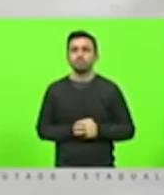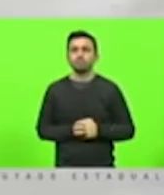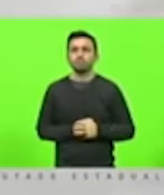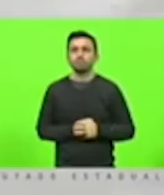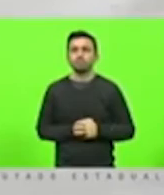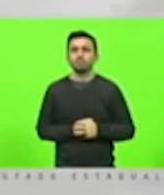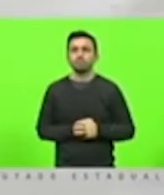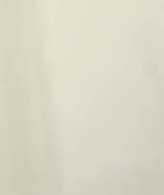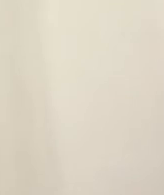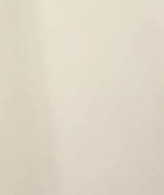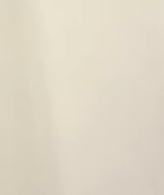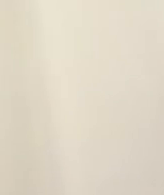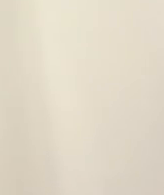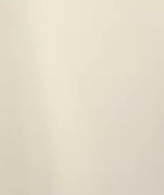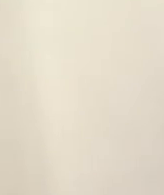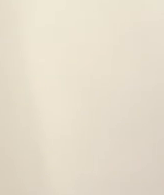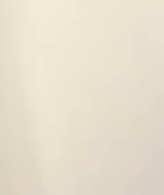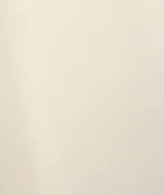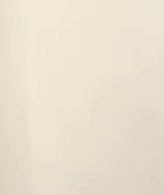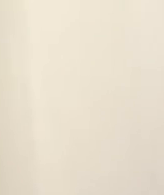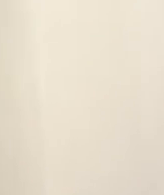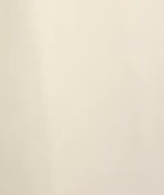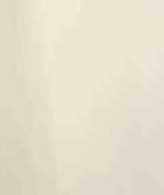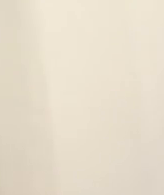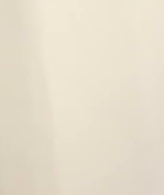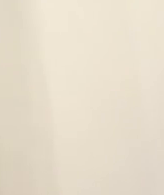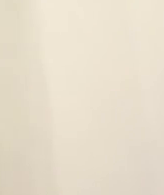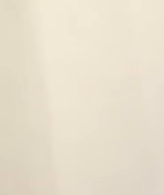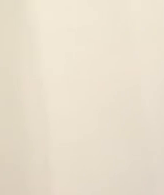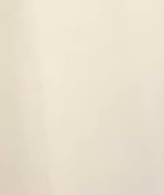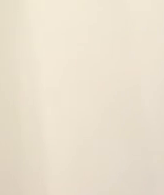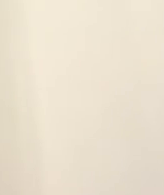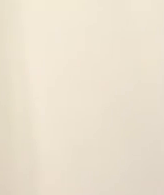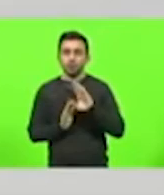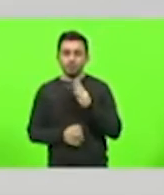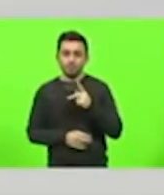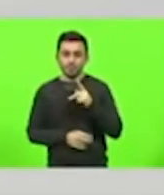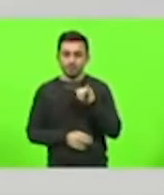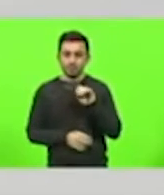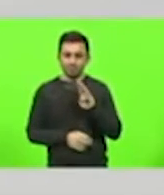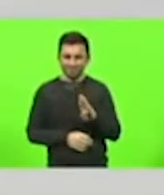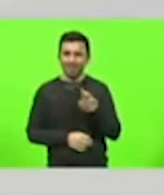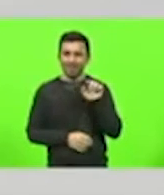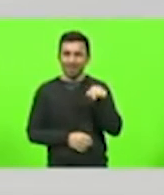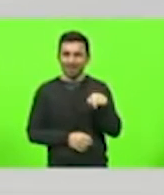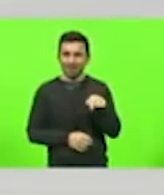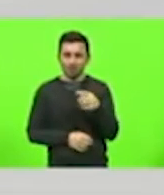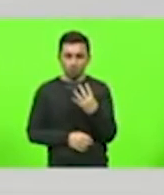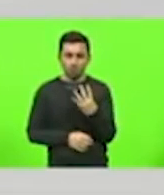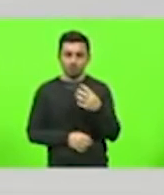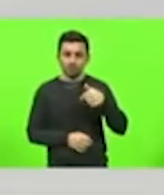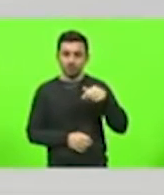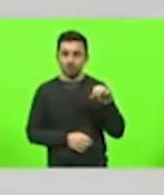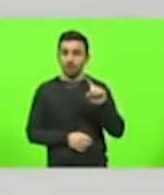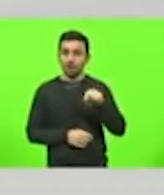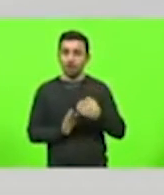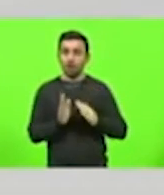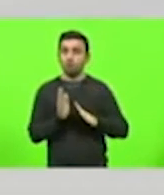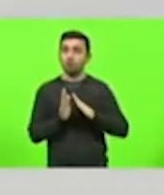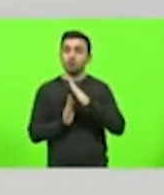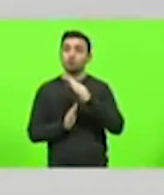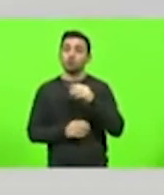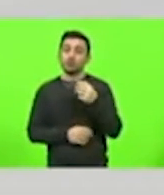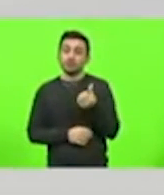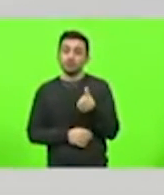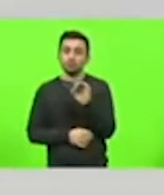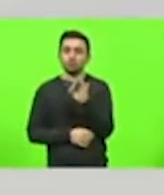2011 até agora o parlamentar também apresentou outros estudos para mostrar que o desenvolvimento econômico e o